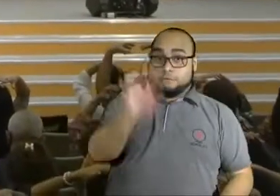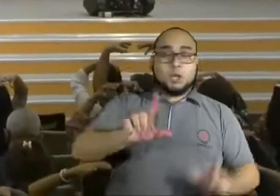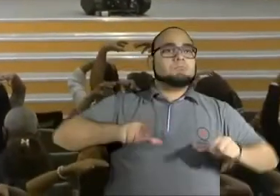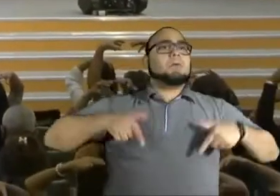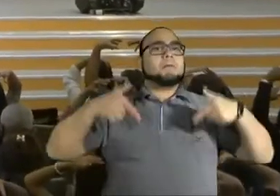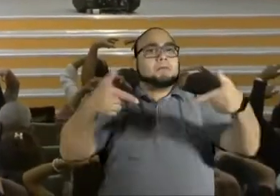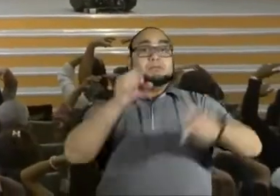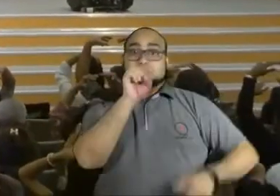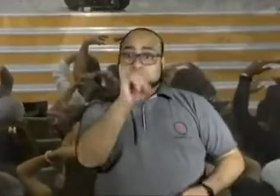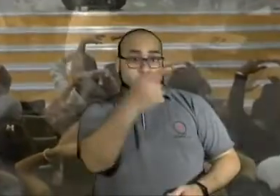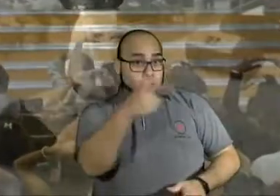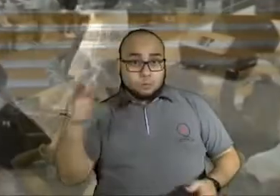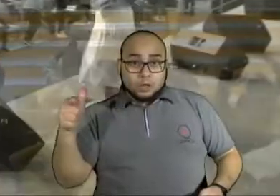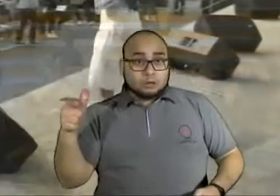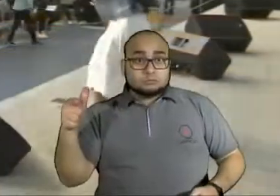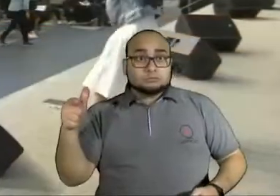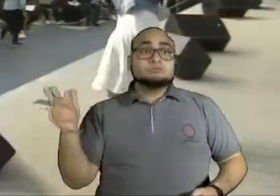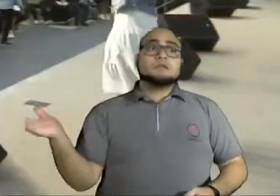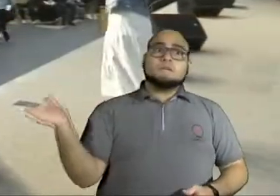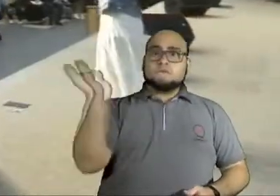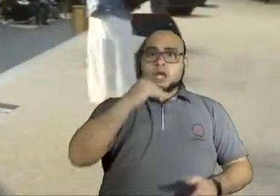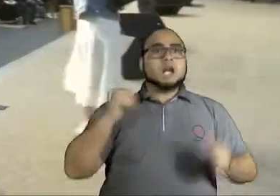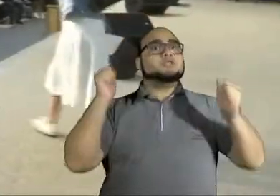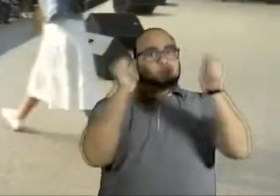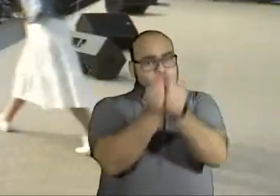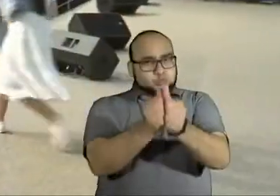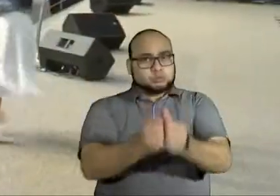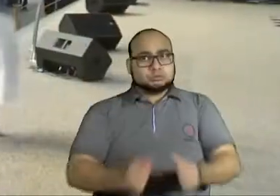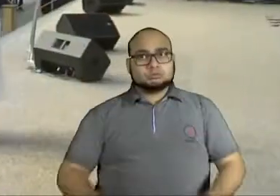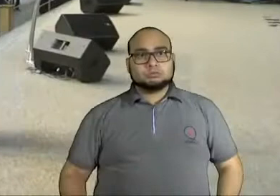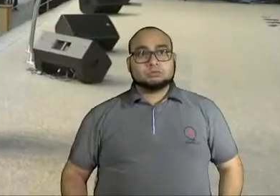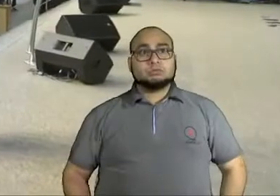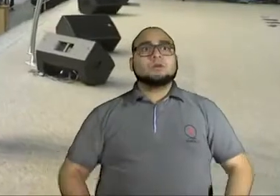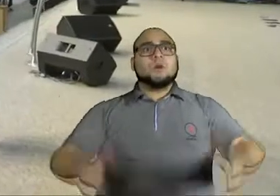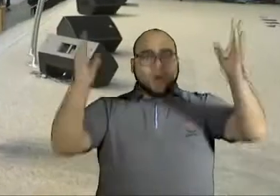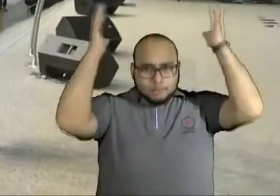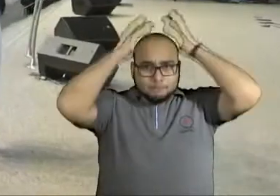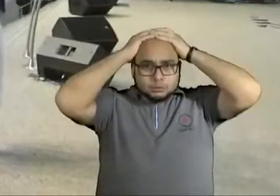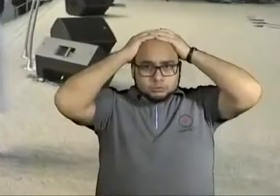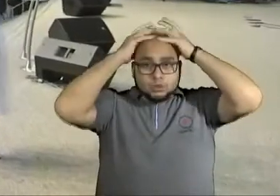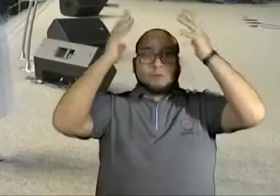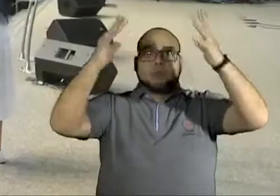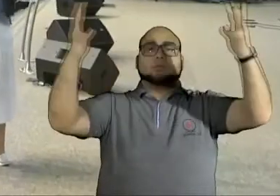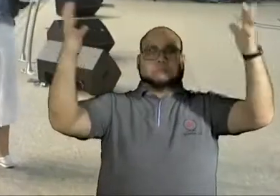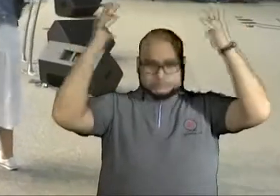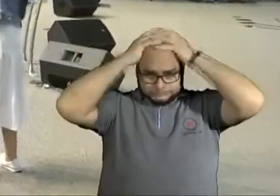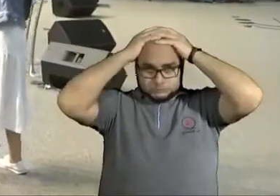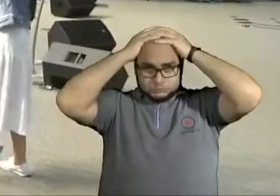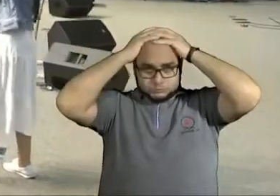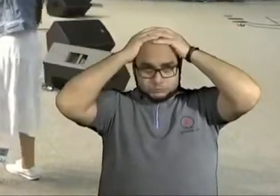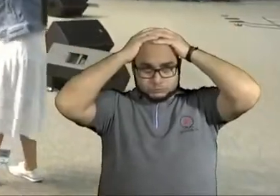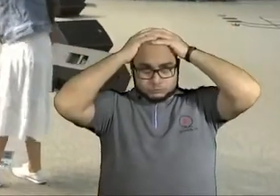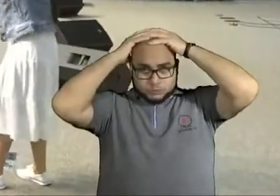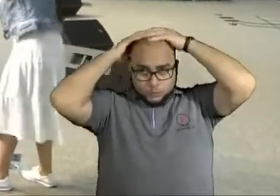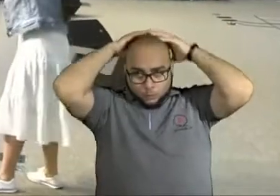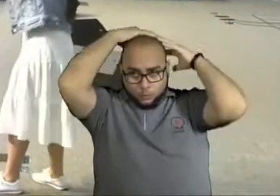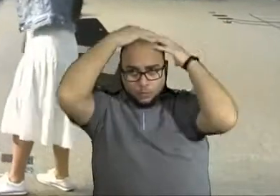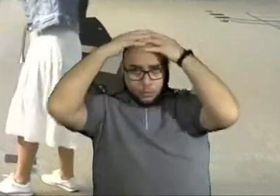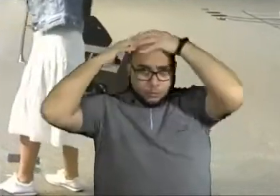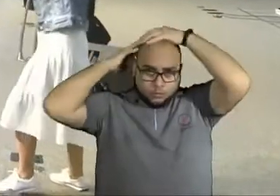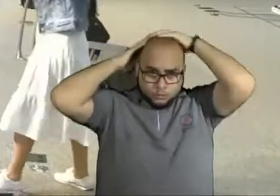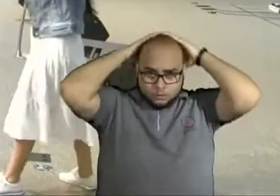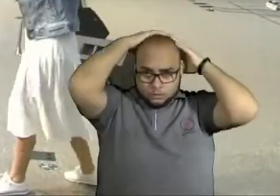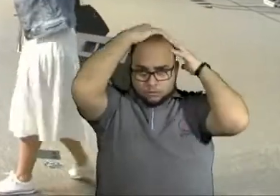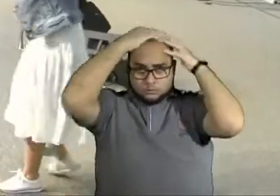minha fé que eu vim crente. Pegue essa mão, faz assim agora. Atmosfera circular, governo